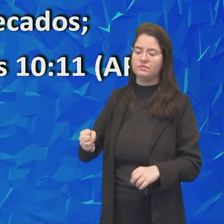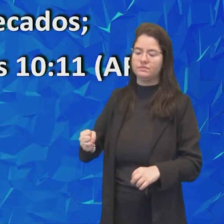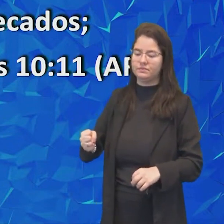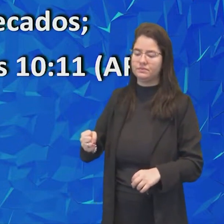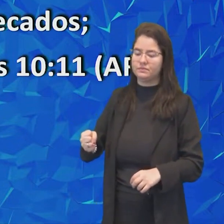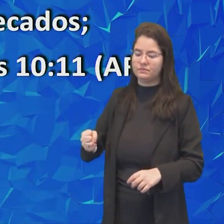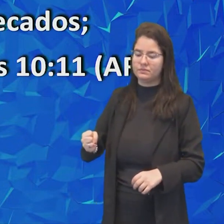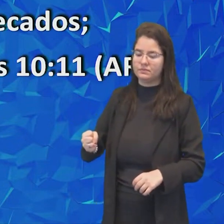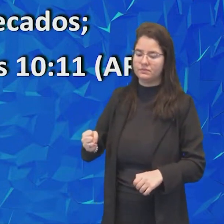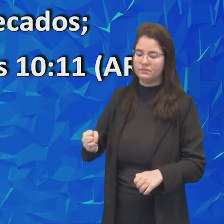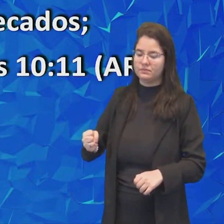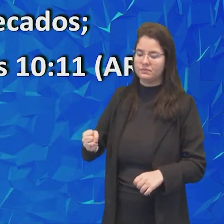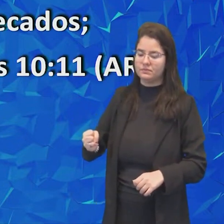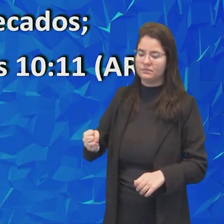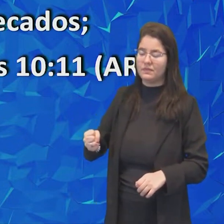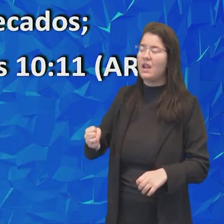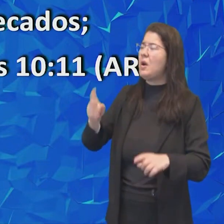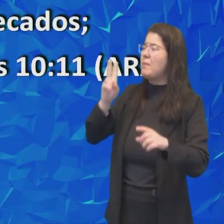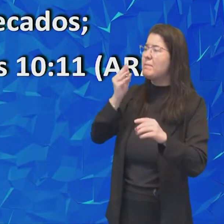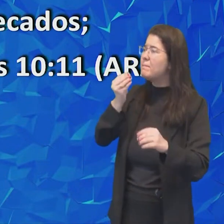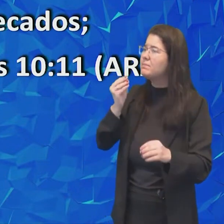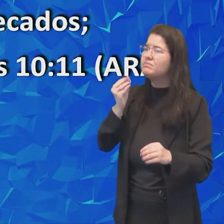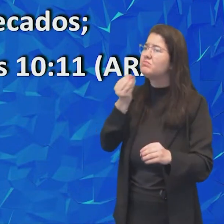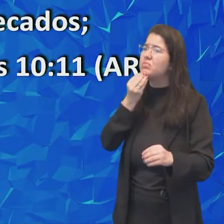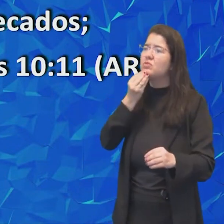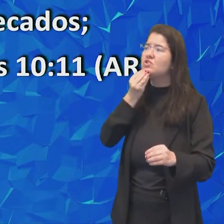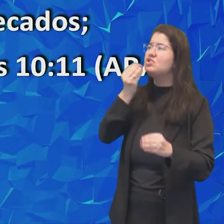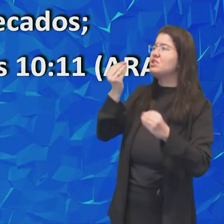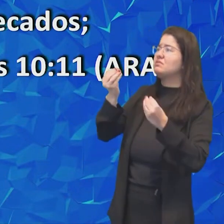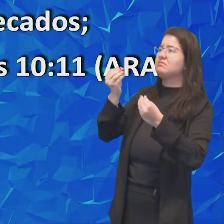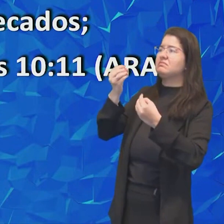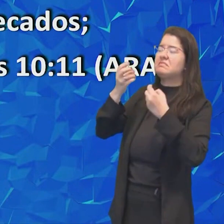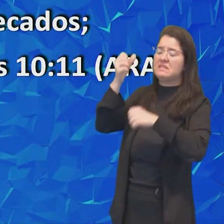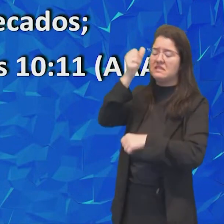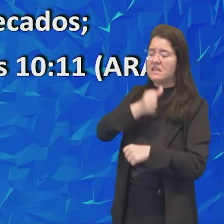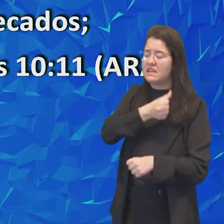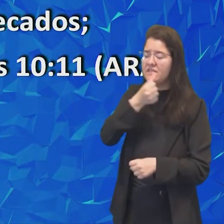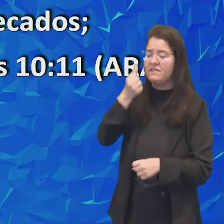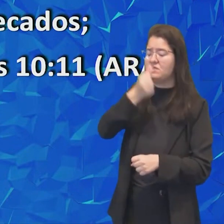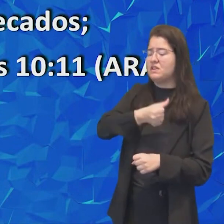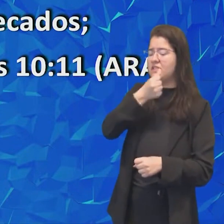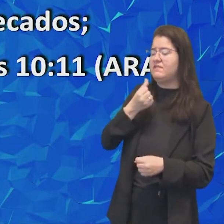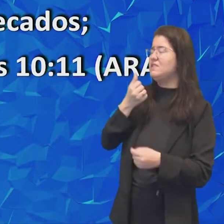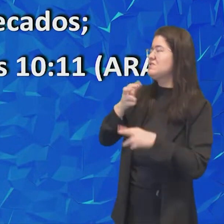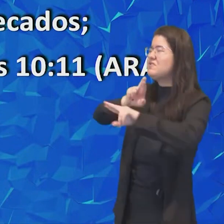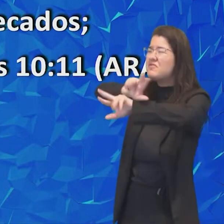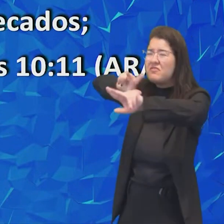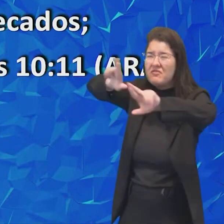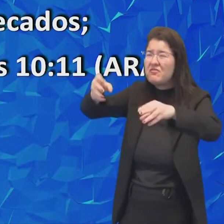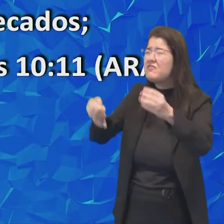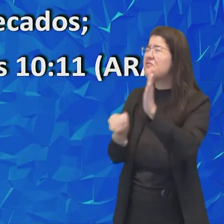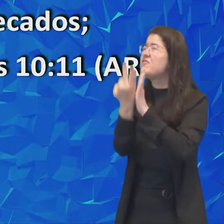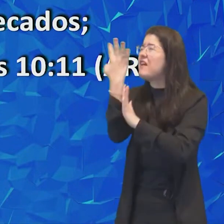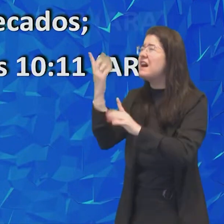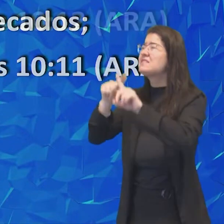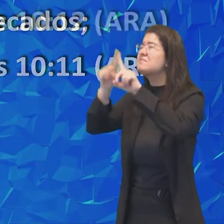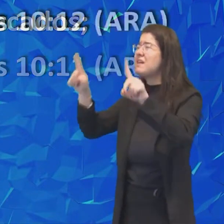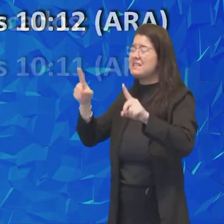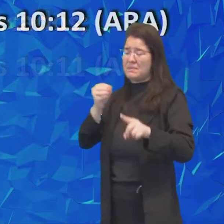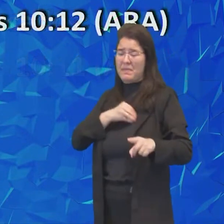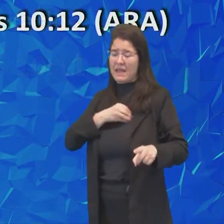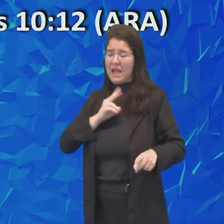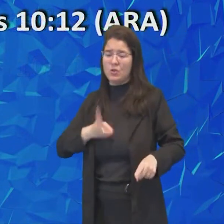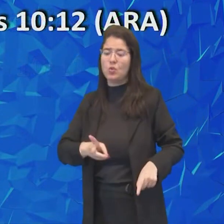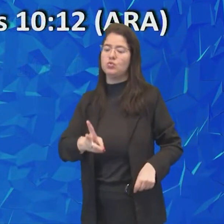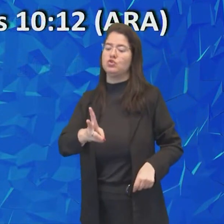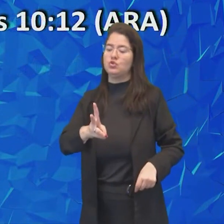o mesmo sacrifício, que nunca jamais podem ser remover pecados. Jesus, porém, leia comigo esse verso 12,